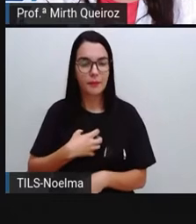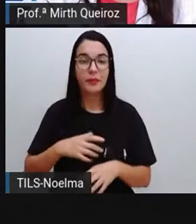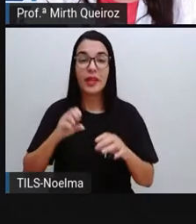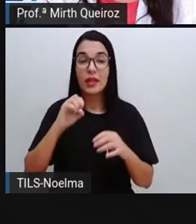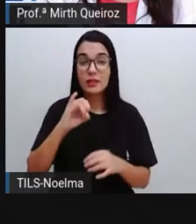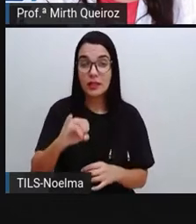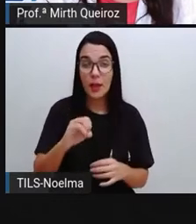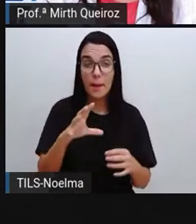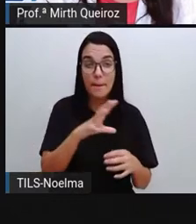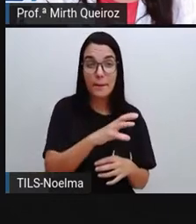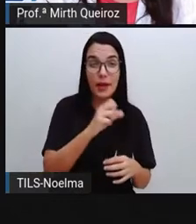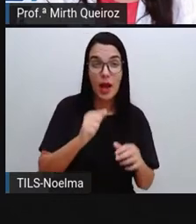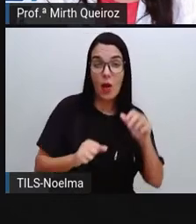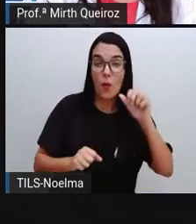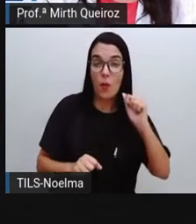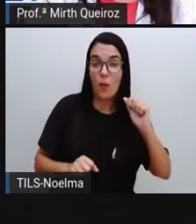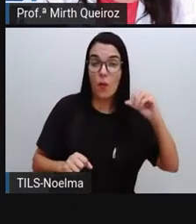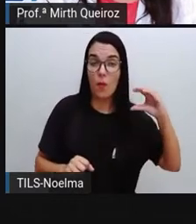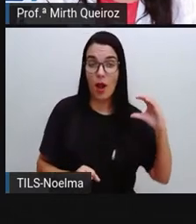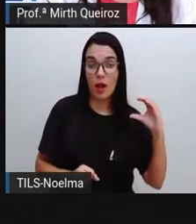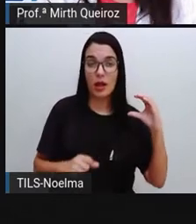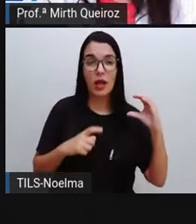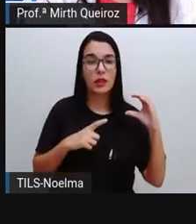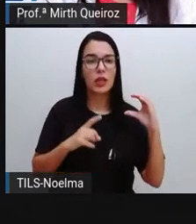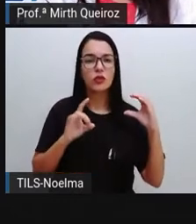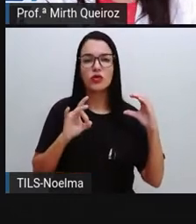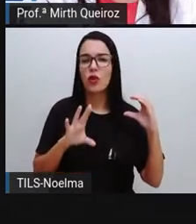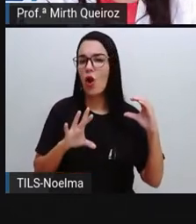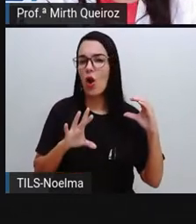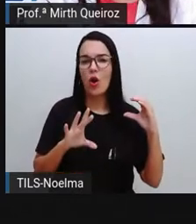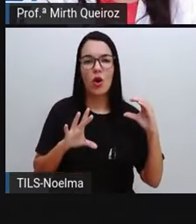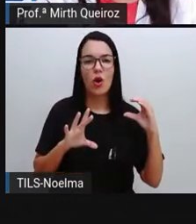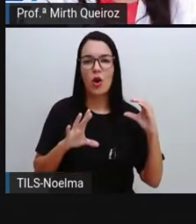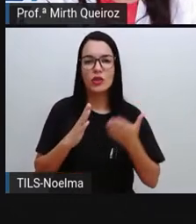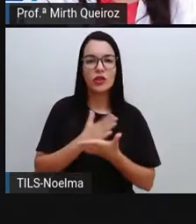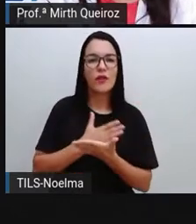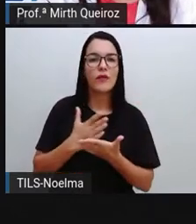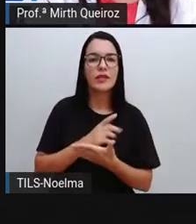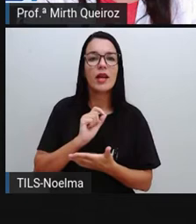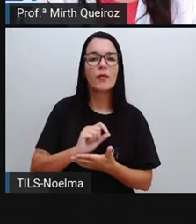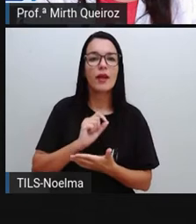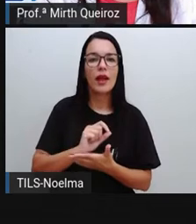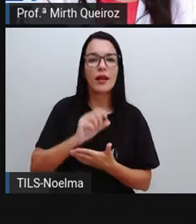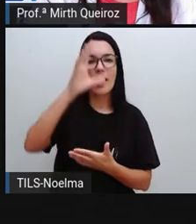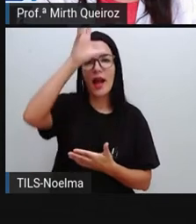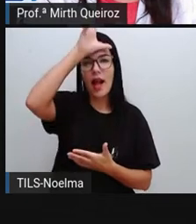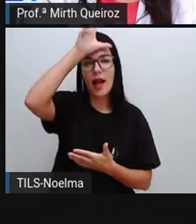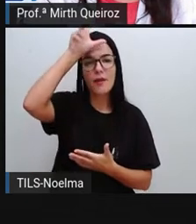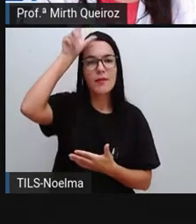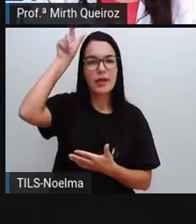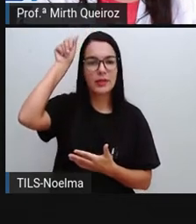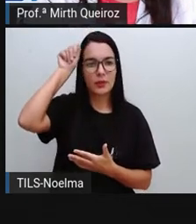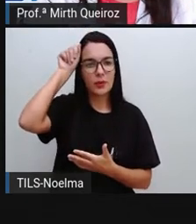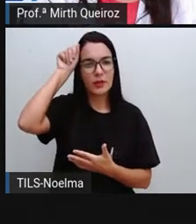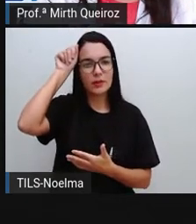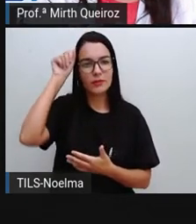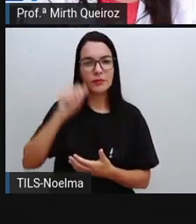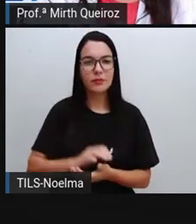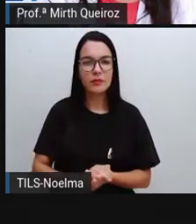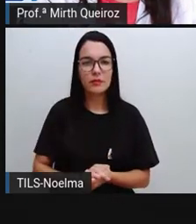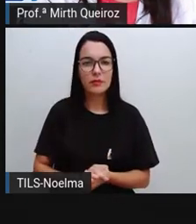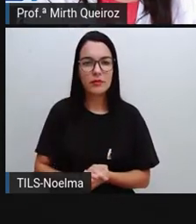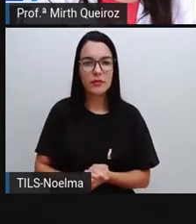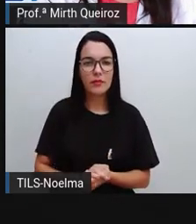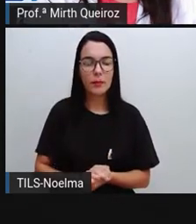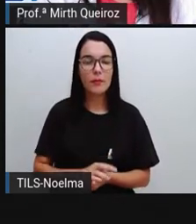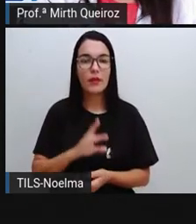aqui o Acre só faz divisa com o Amazonas, olha só, certo? O Rio Grande do